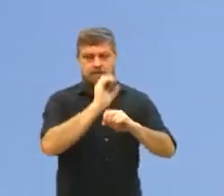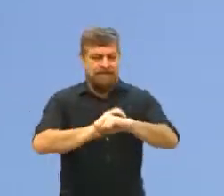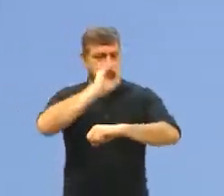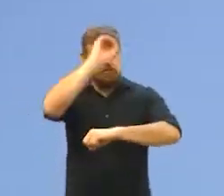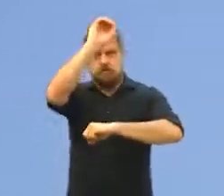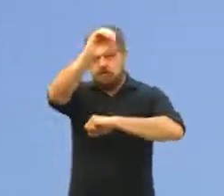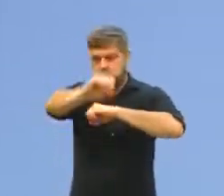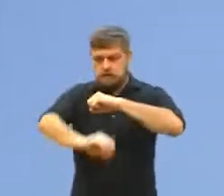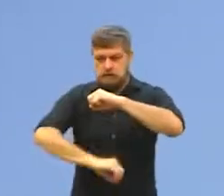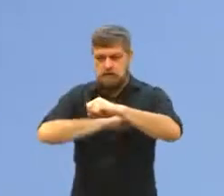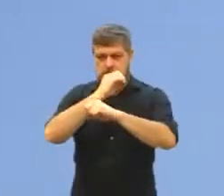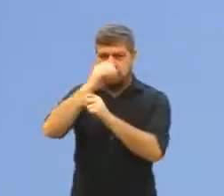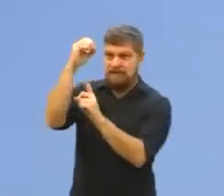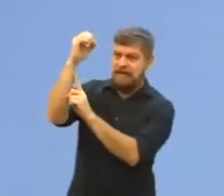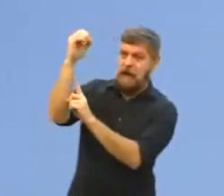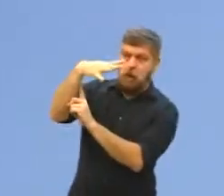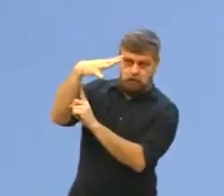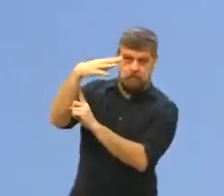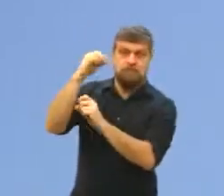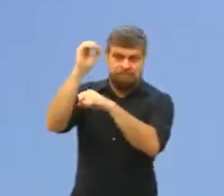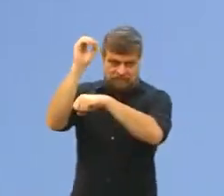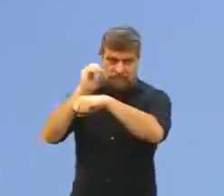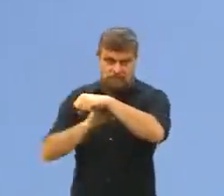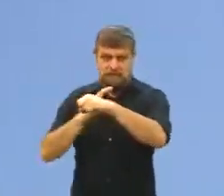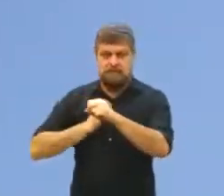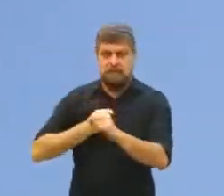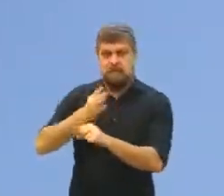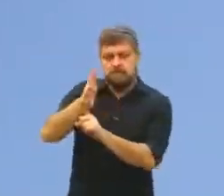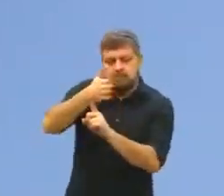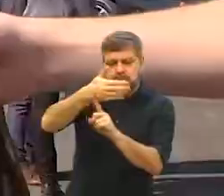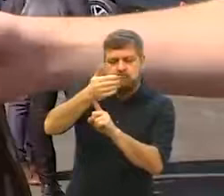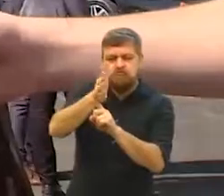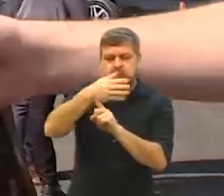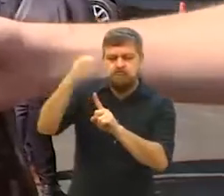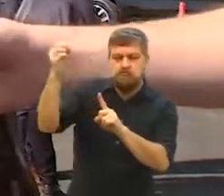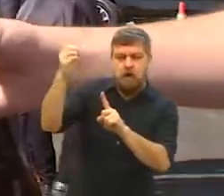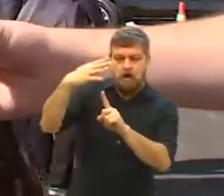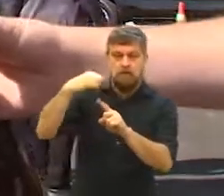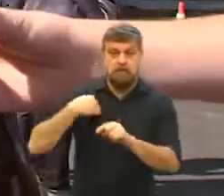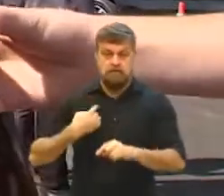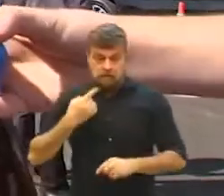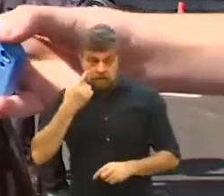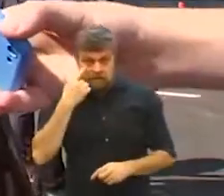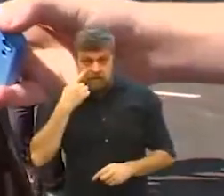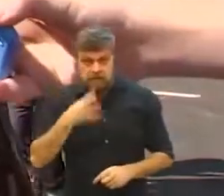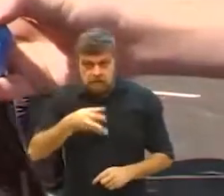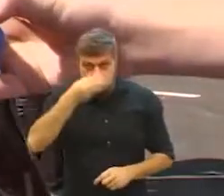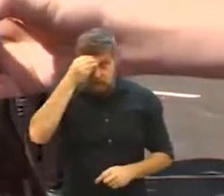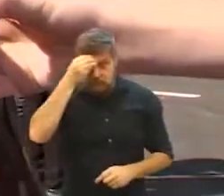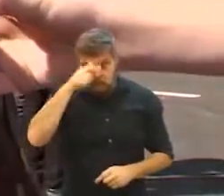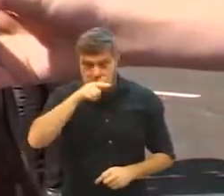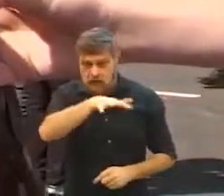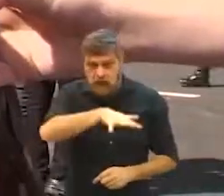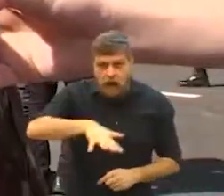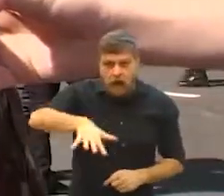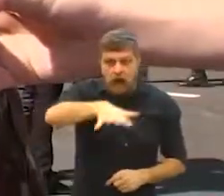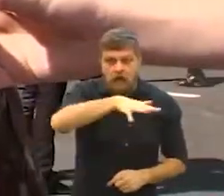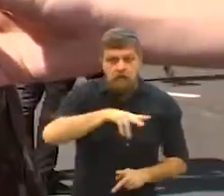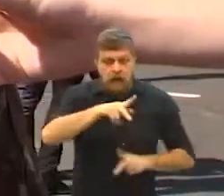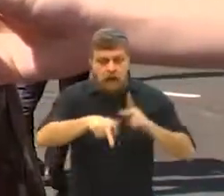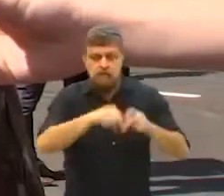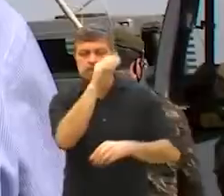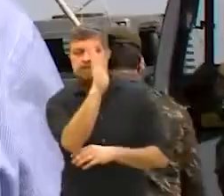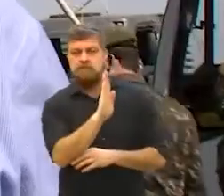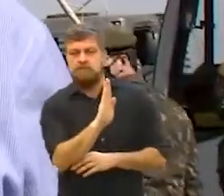e vai ser molar 24 horas por dia vai ter eliminado a noite e vão entender que esse é um espaço